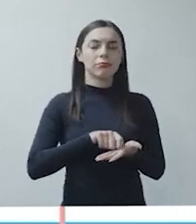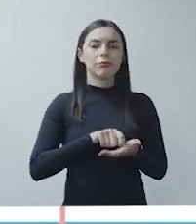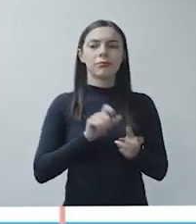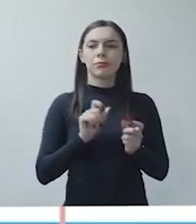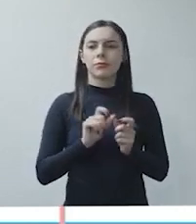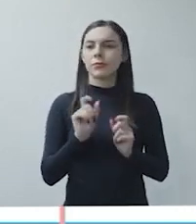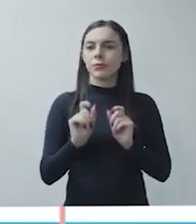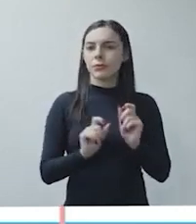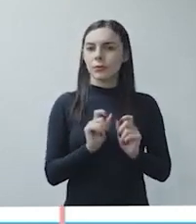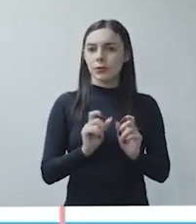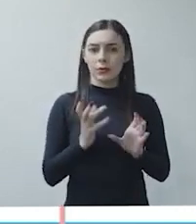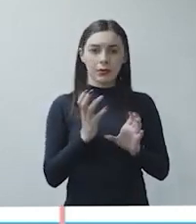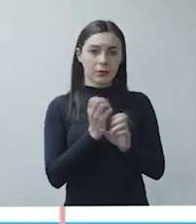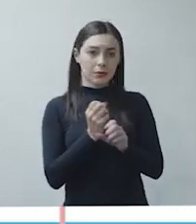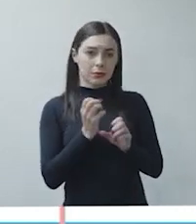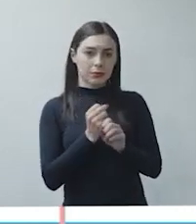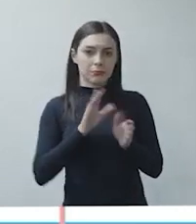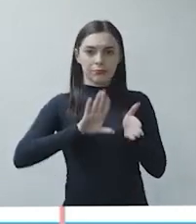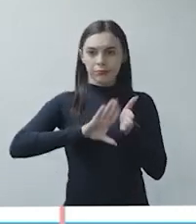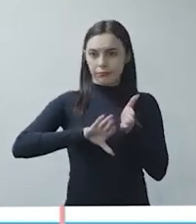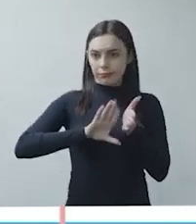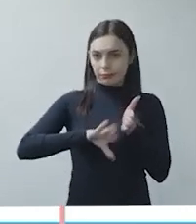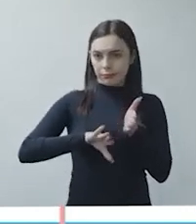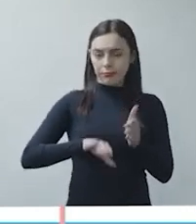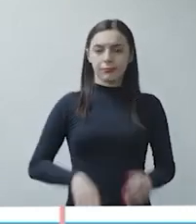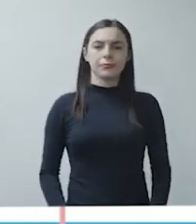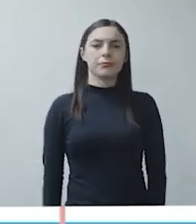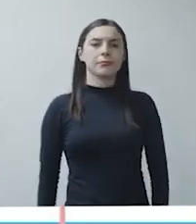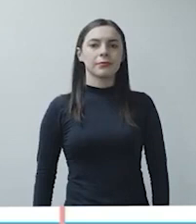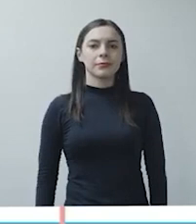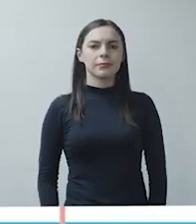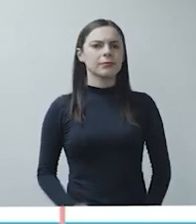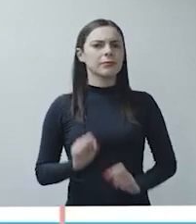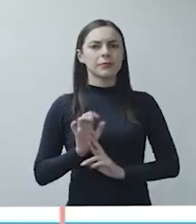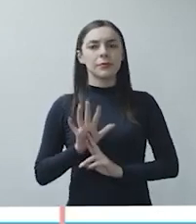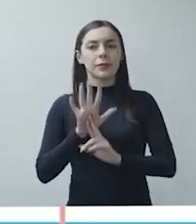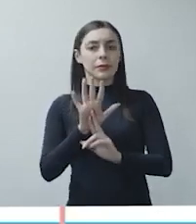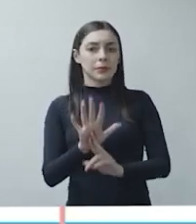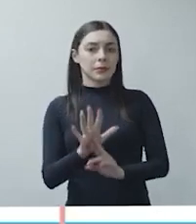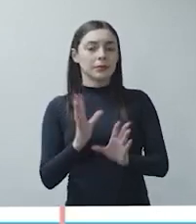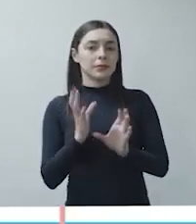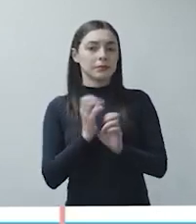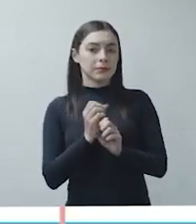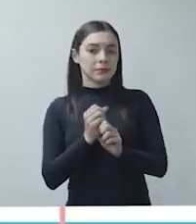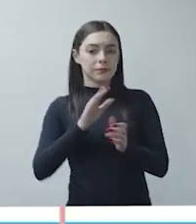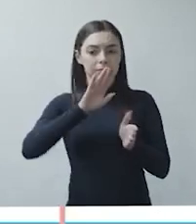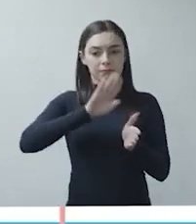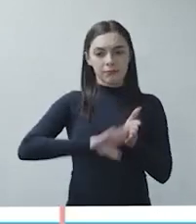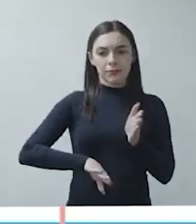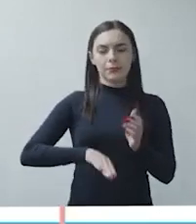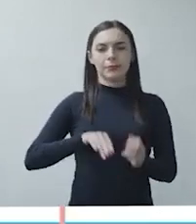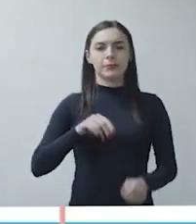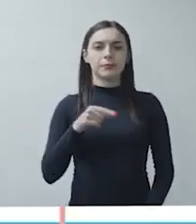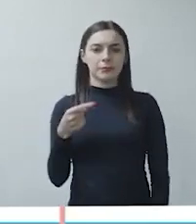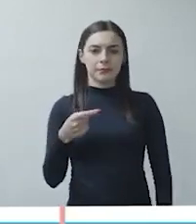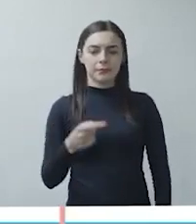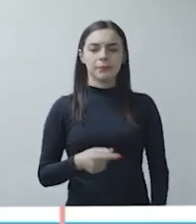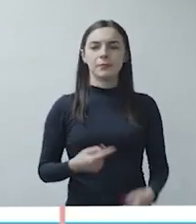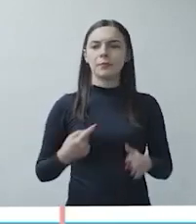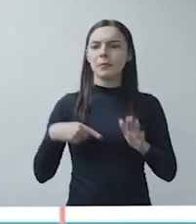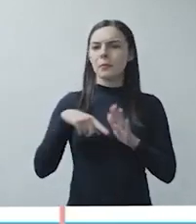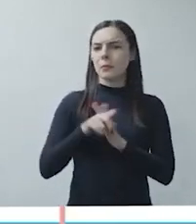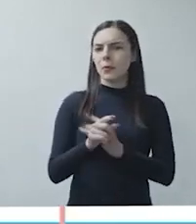vocês da operação de subtração, que representa a conta de menos. Qual foi